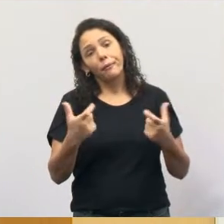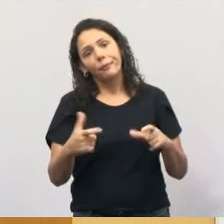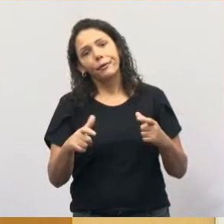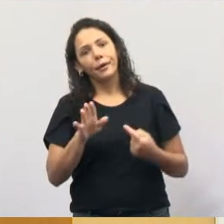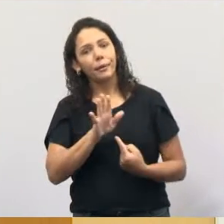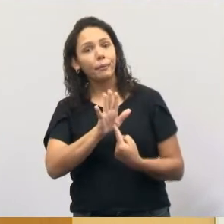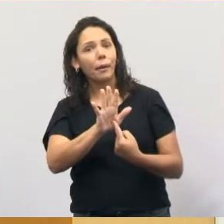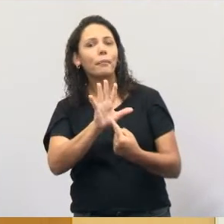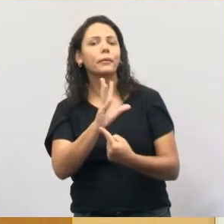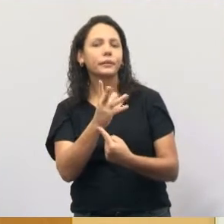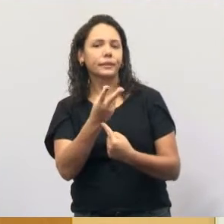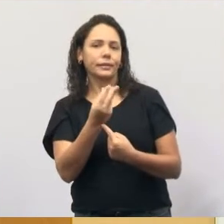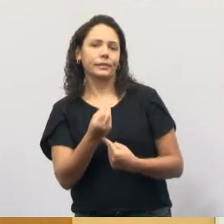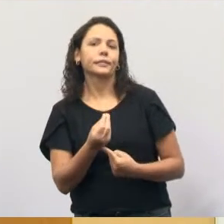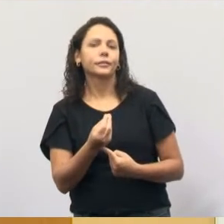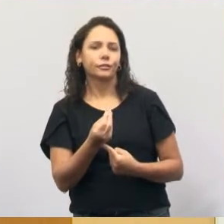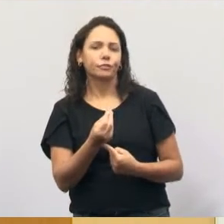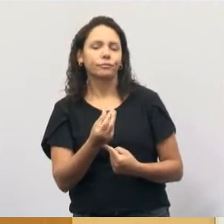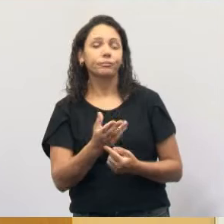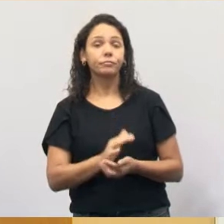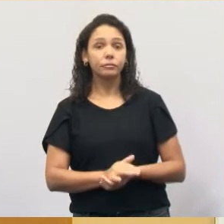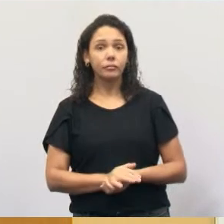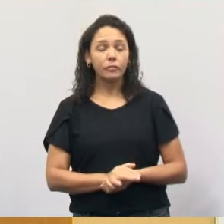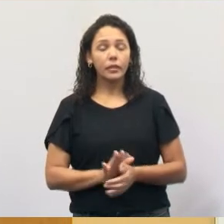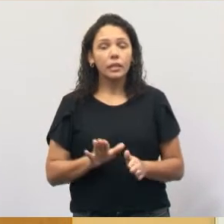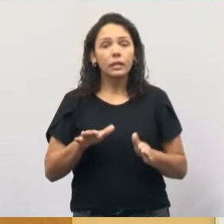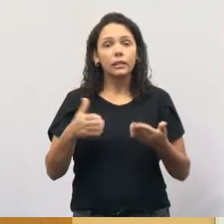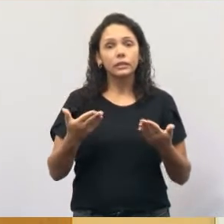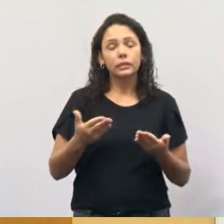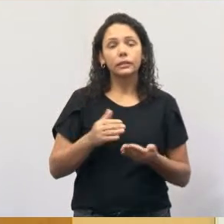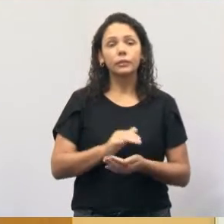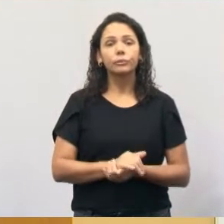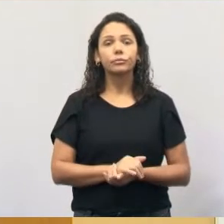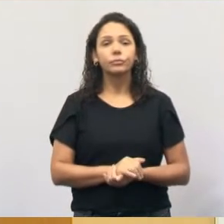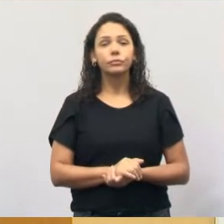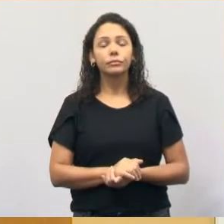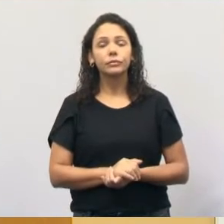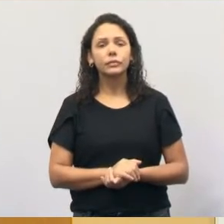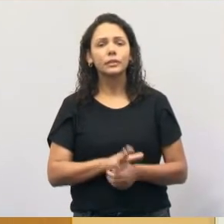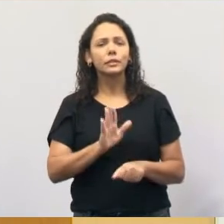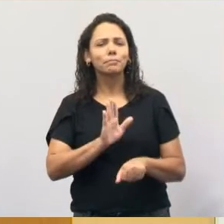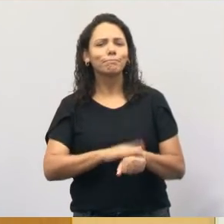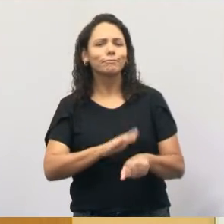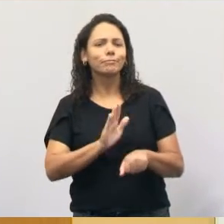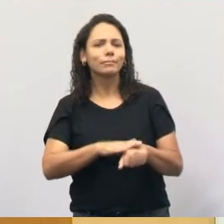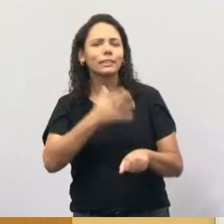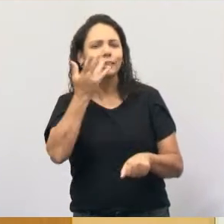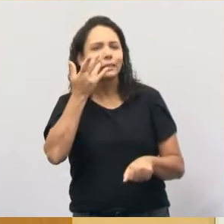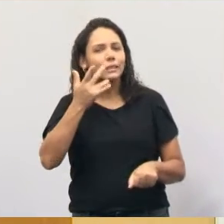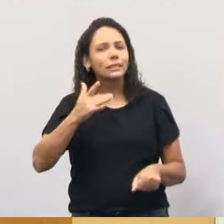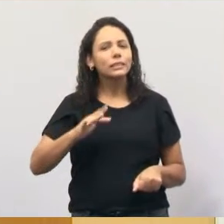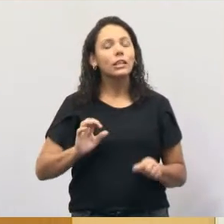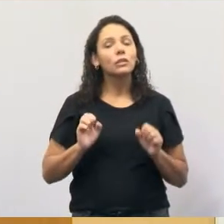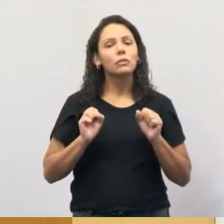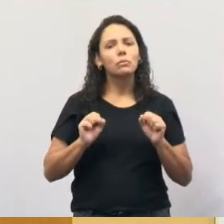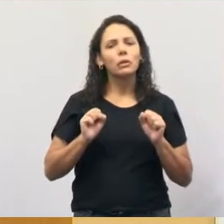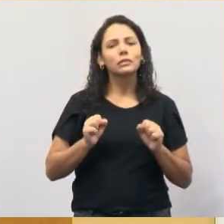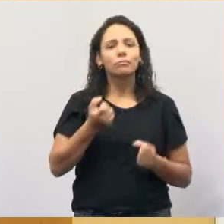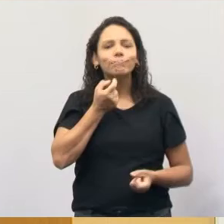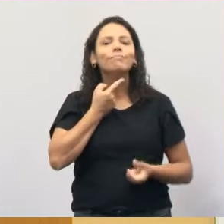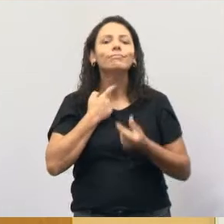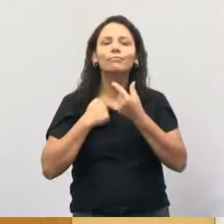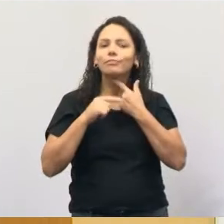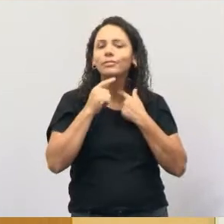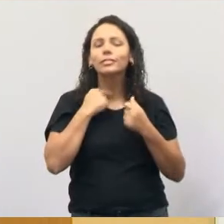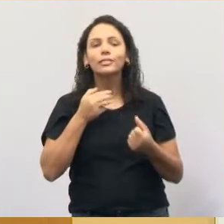arte. Então, que através da arte, mais e mais crianças possam se envolver,